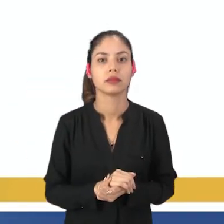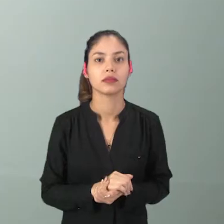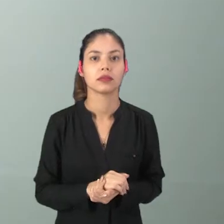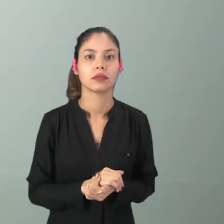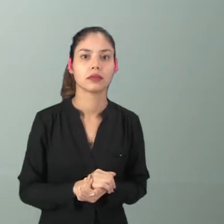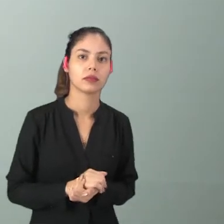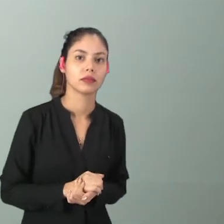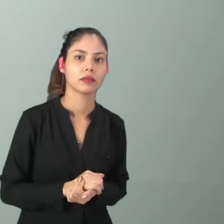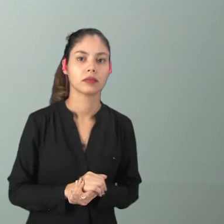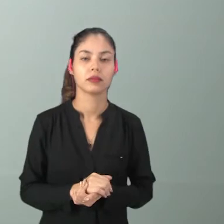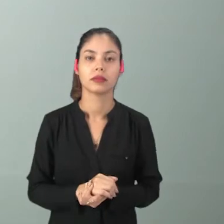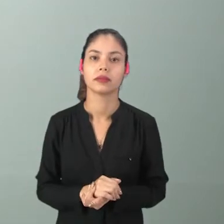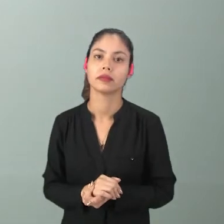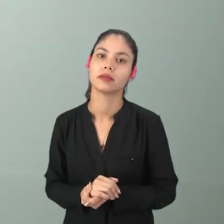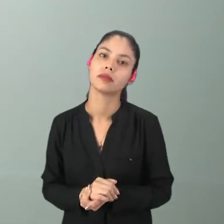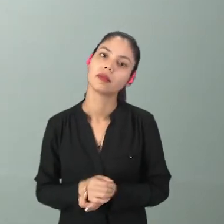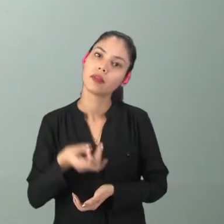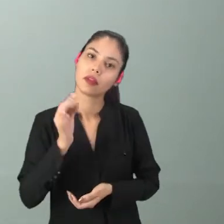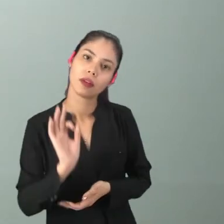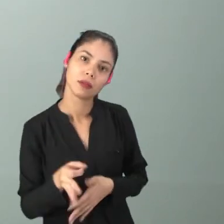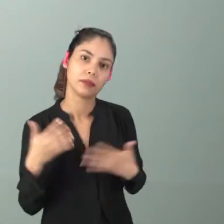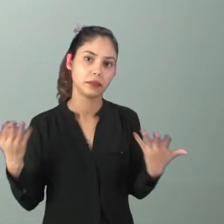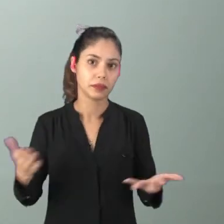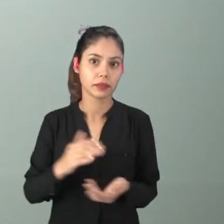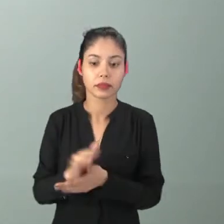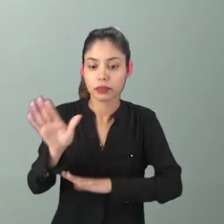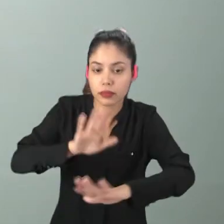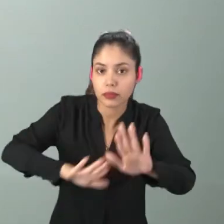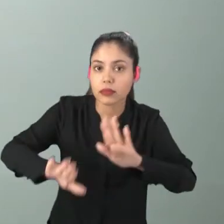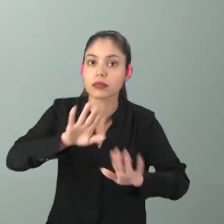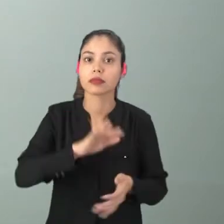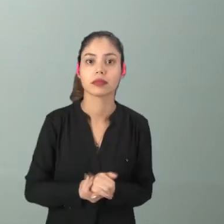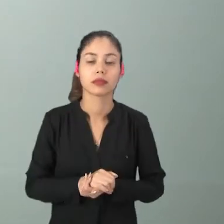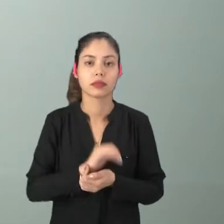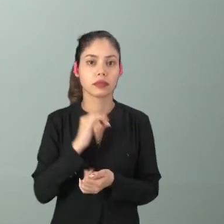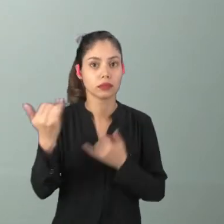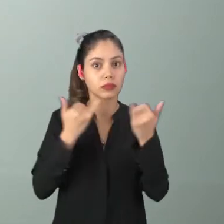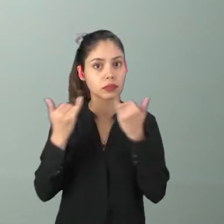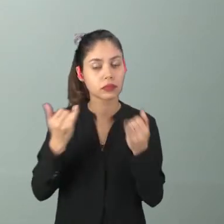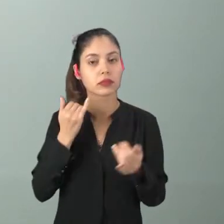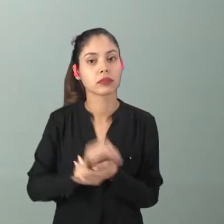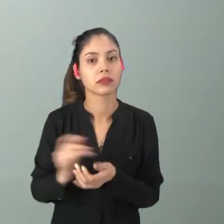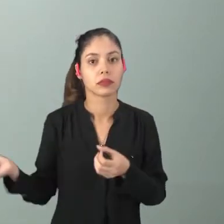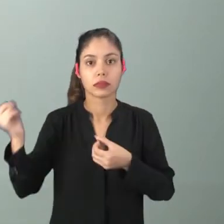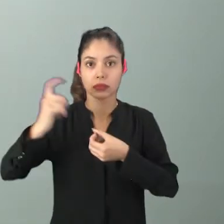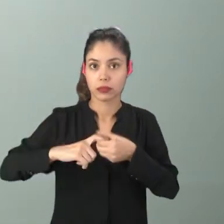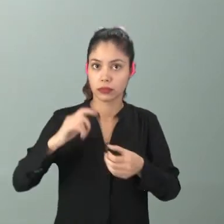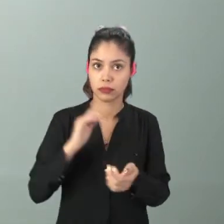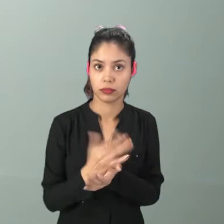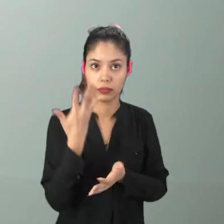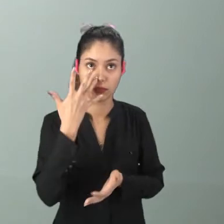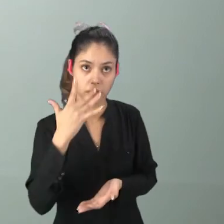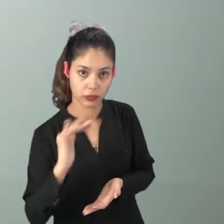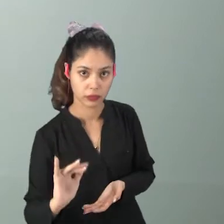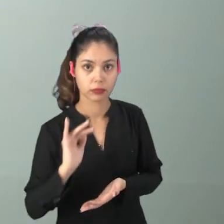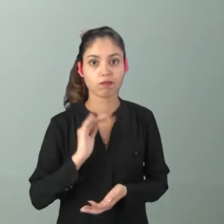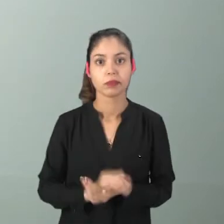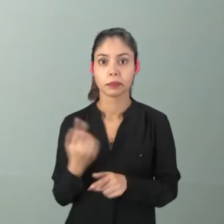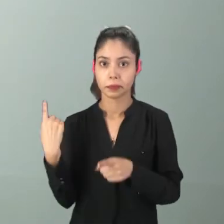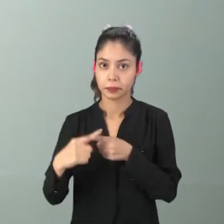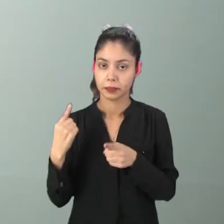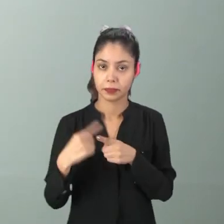há um certo cuidado com as propagandas voltadas para o público infantil, porque